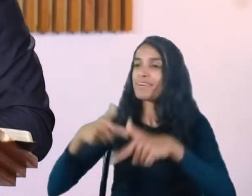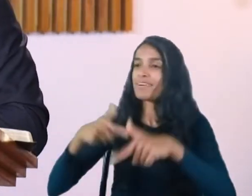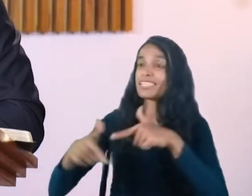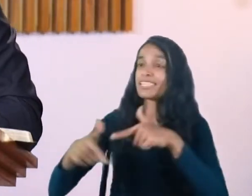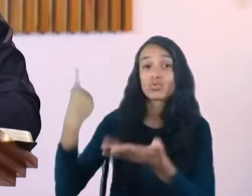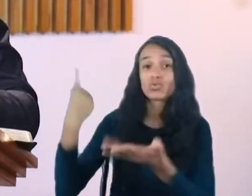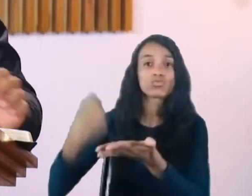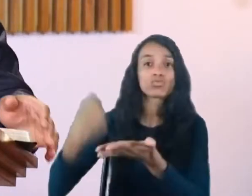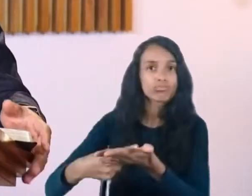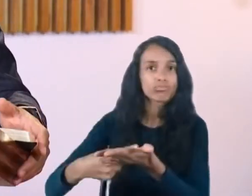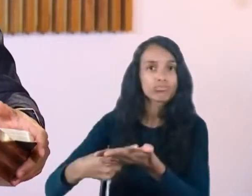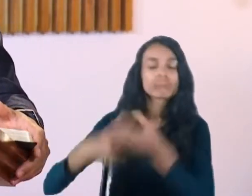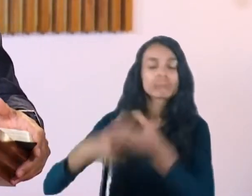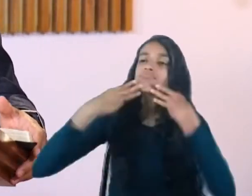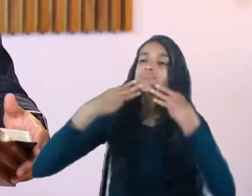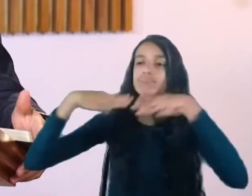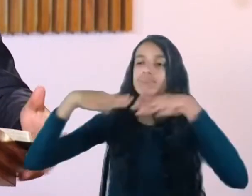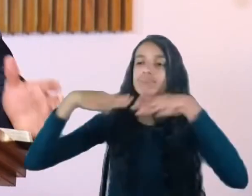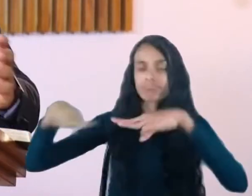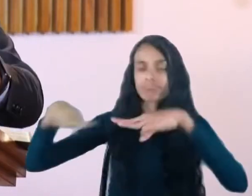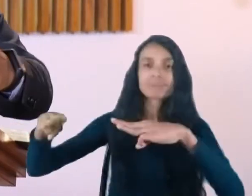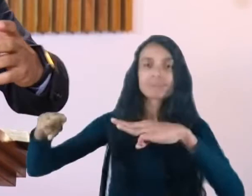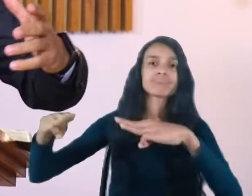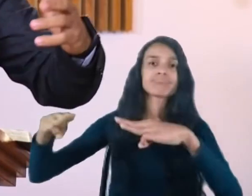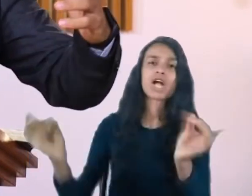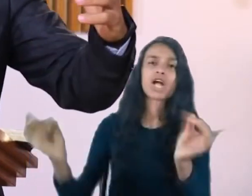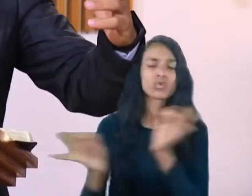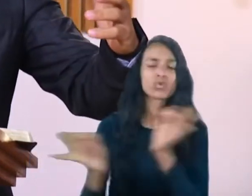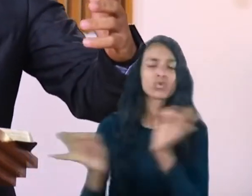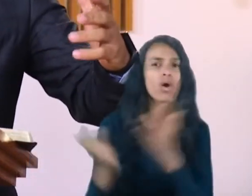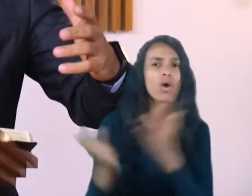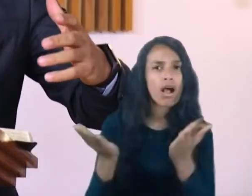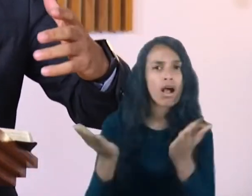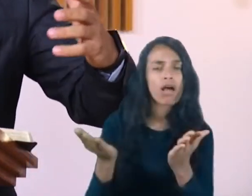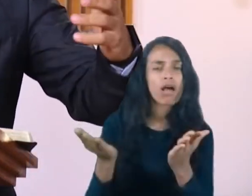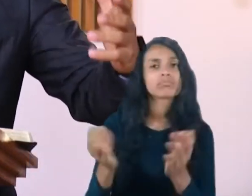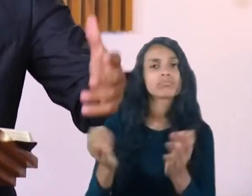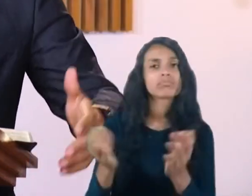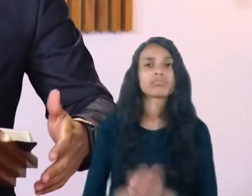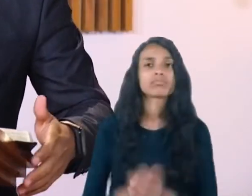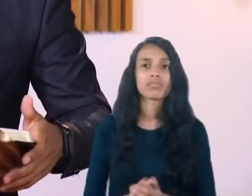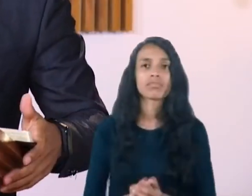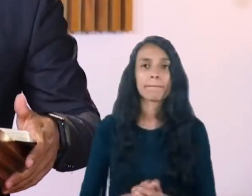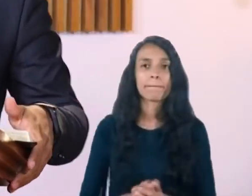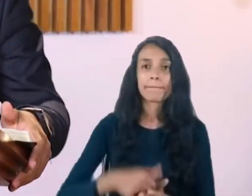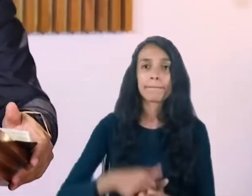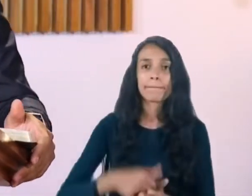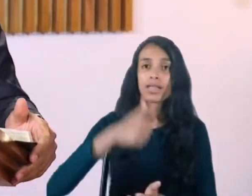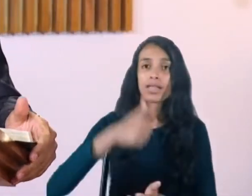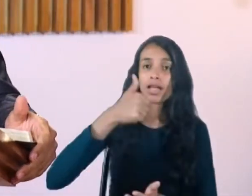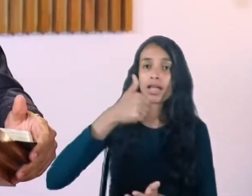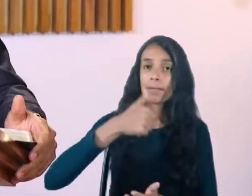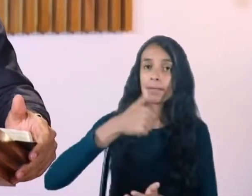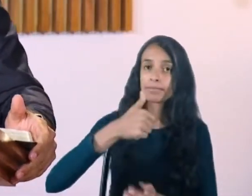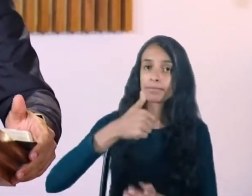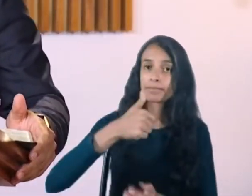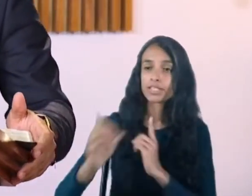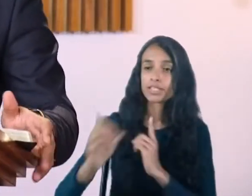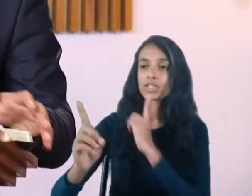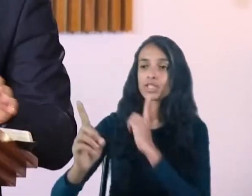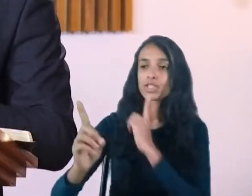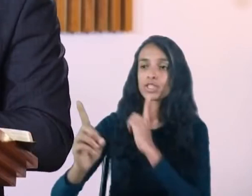essa reflexão nessa noite. A nossa primeiro encontro dessa série maravilhosa, Ele